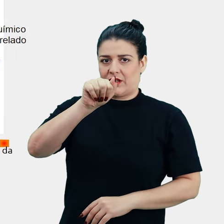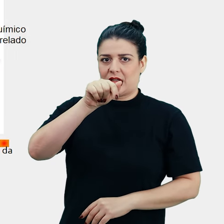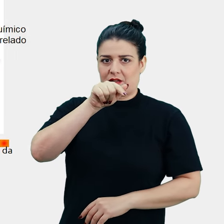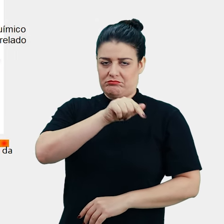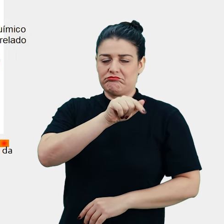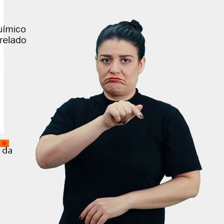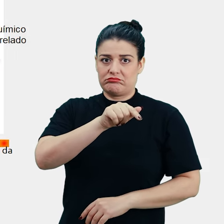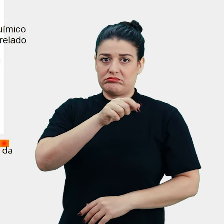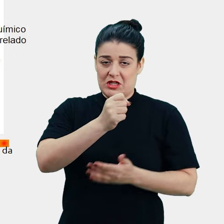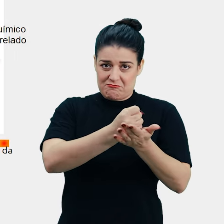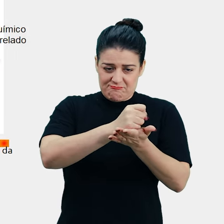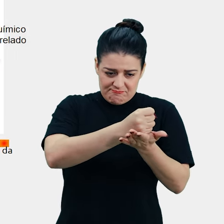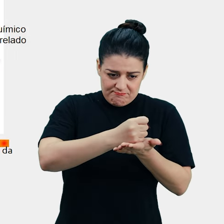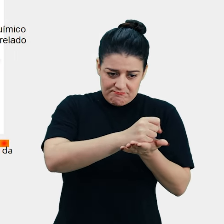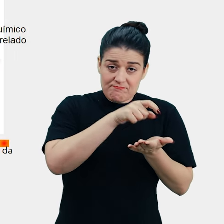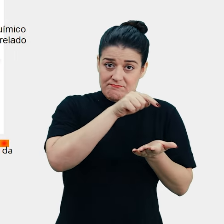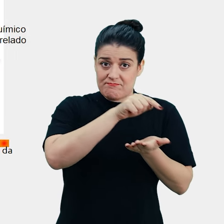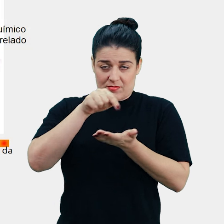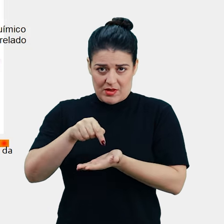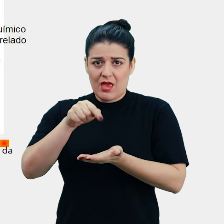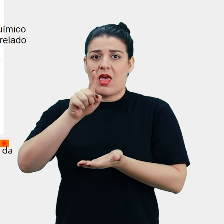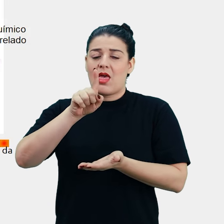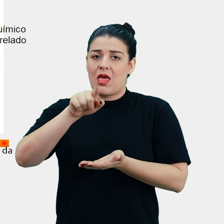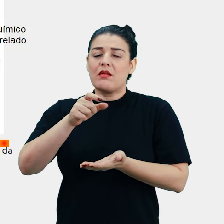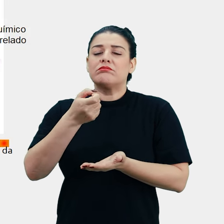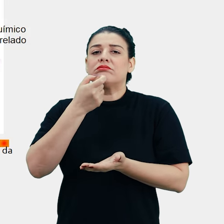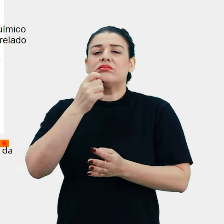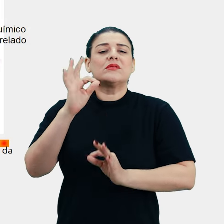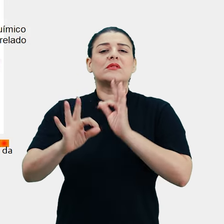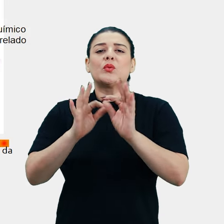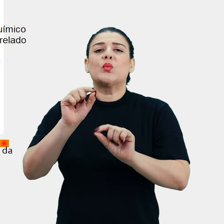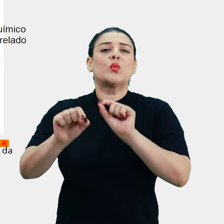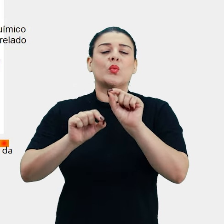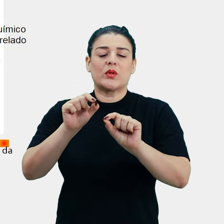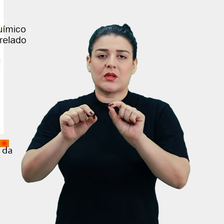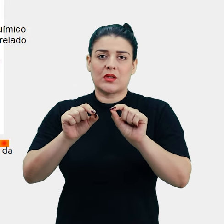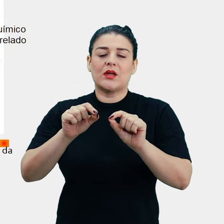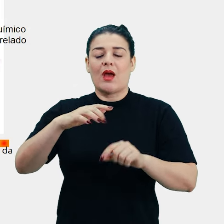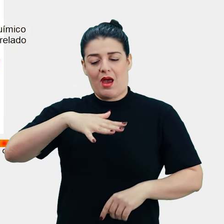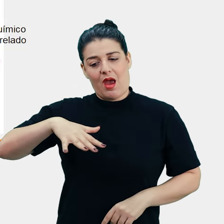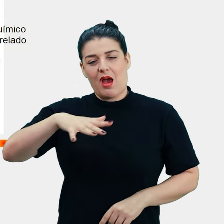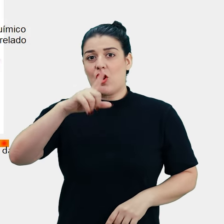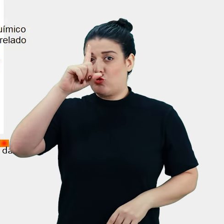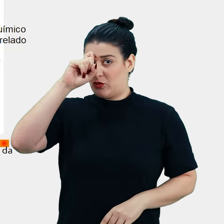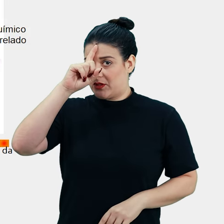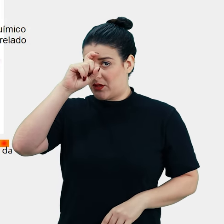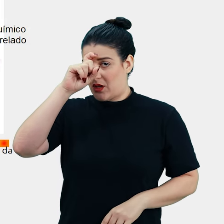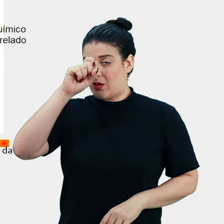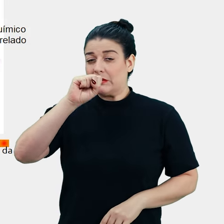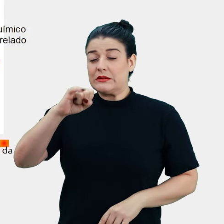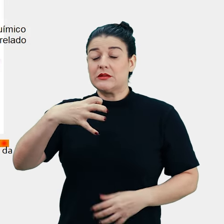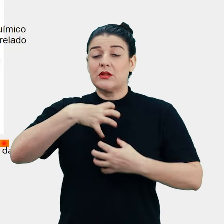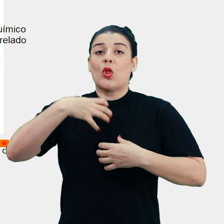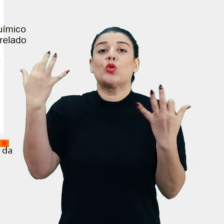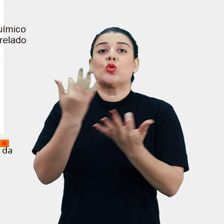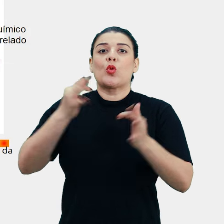sonífero, tá? A gente sabe que a morfina é amplamente utilizada, né, por exemplo, em ambiente hospitalar, em pacientes com